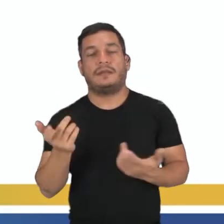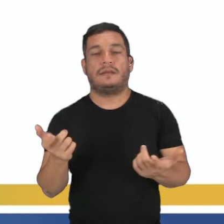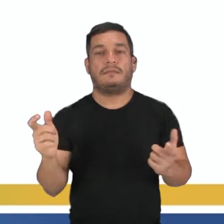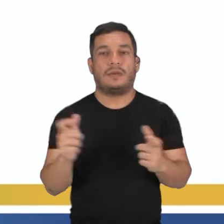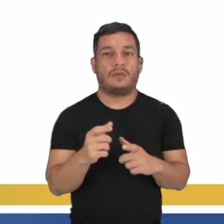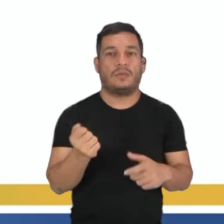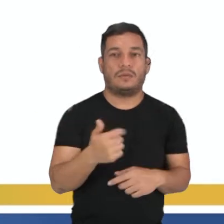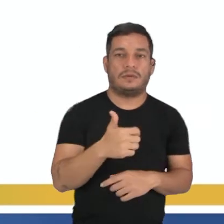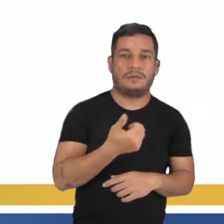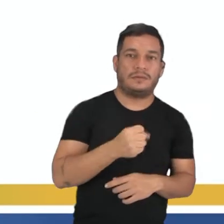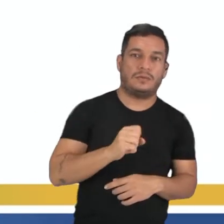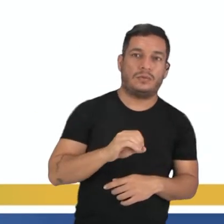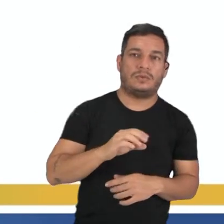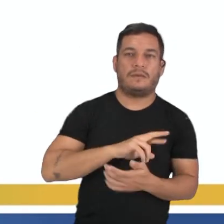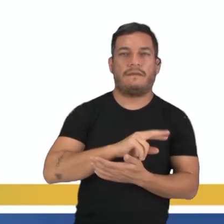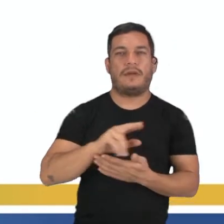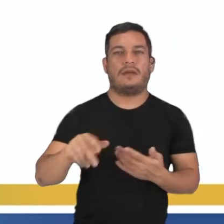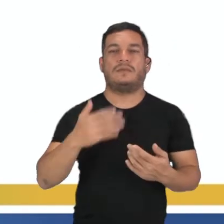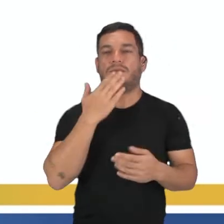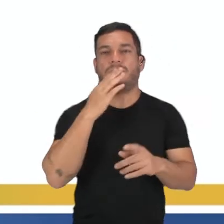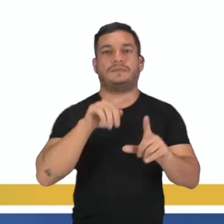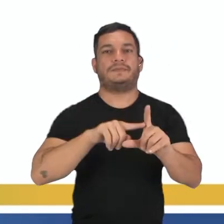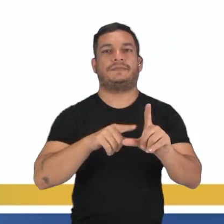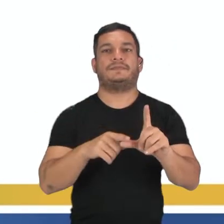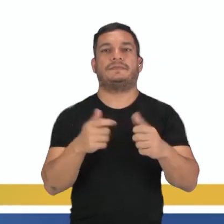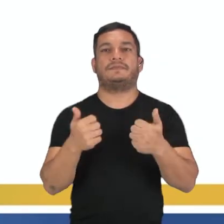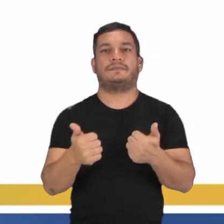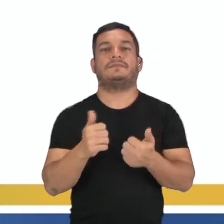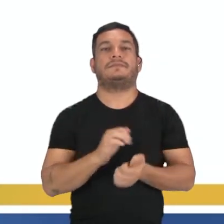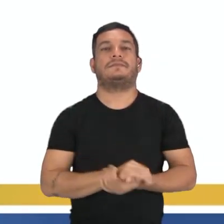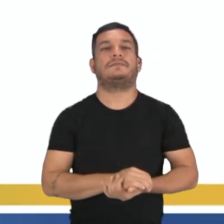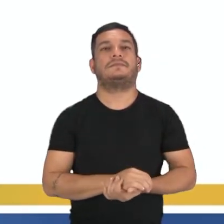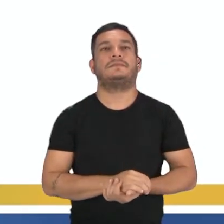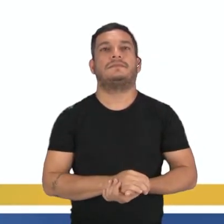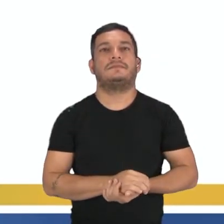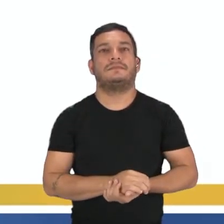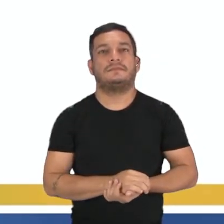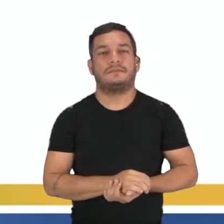Então, nós já vimos aí vários tipos de ângulos, certo?